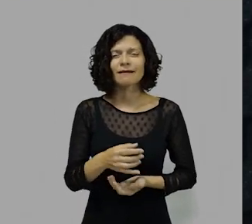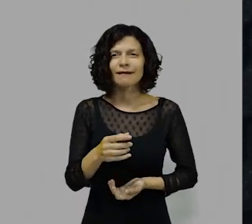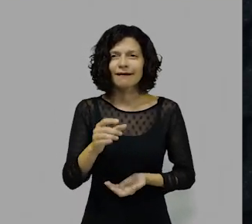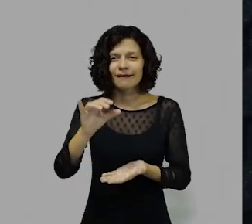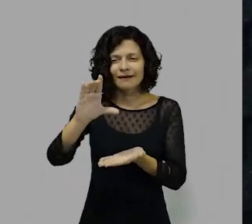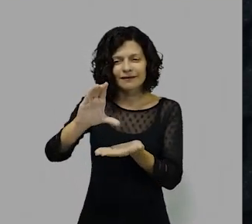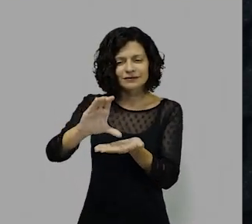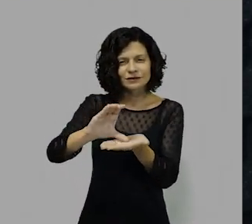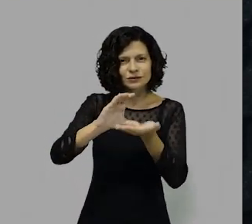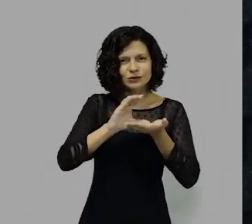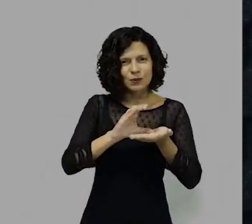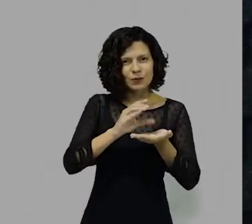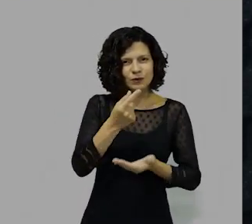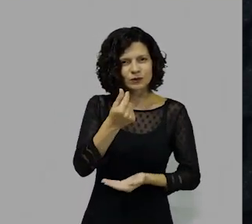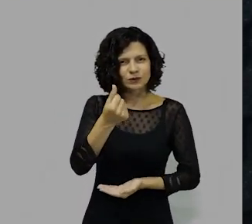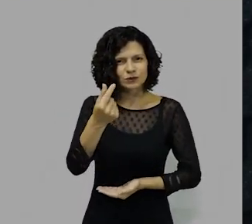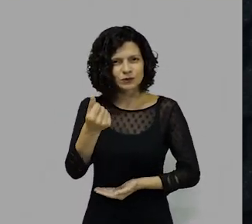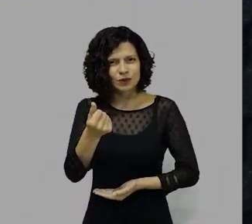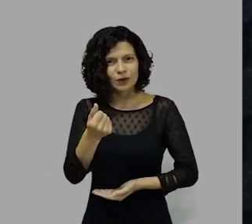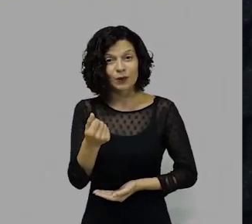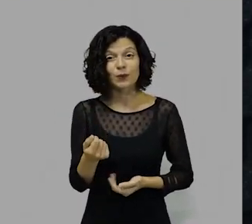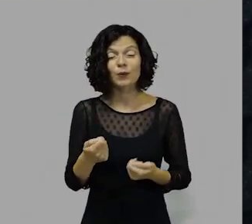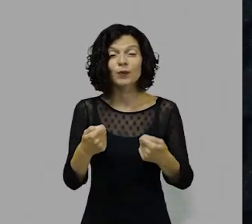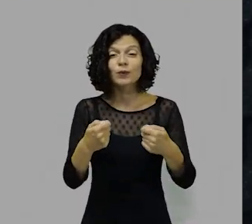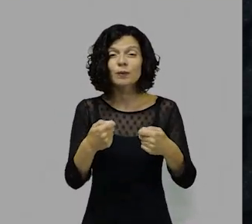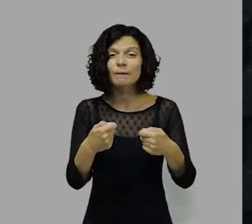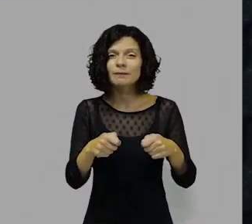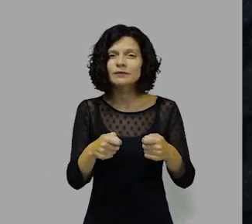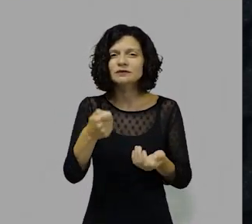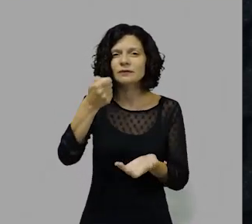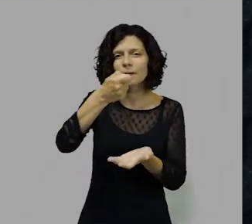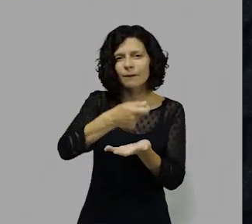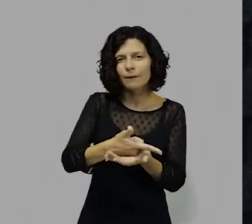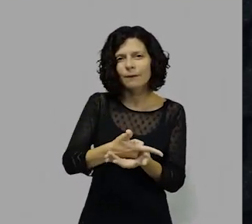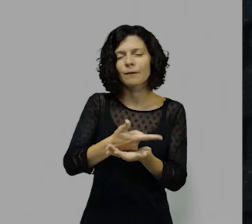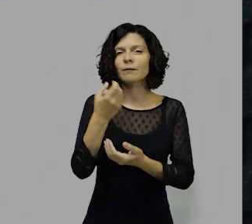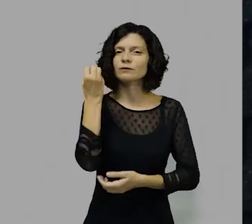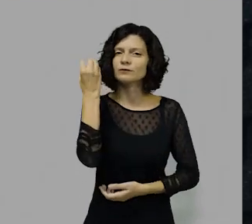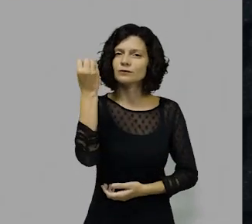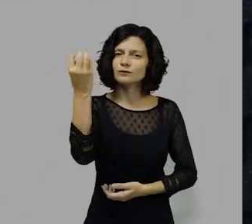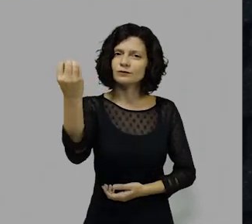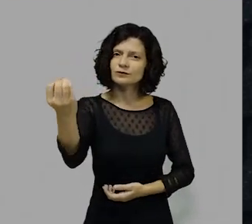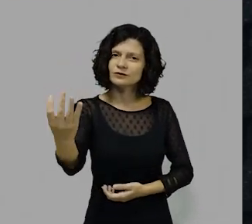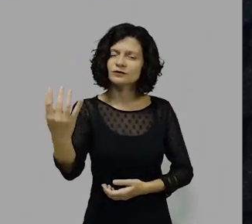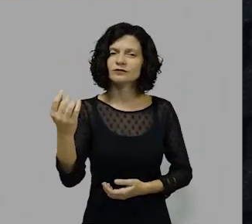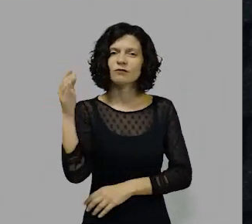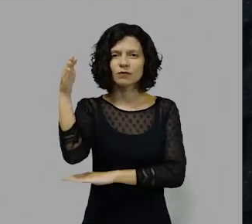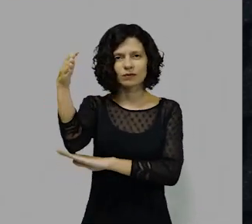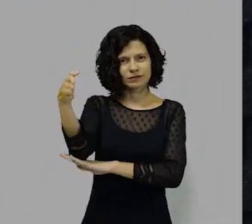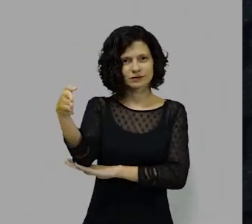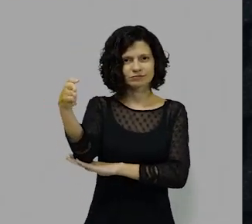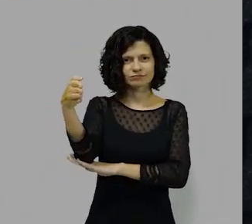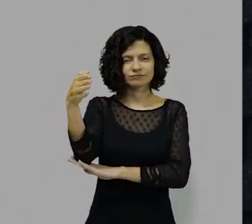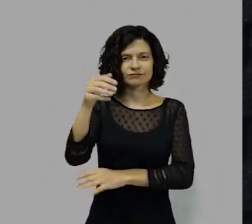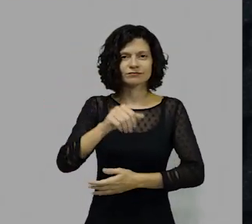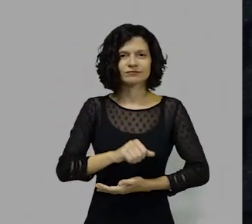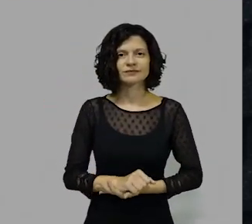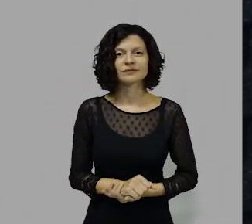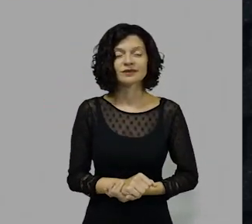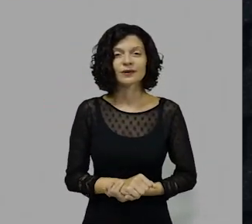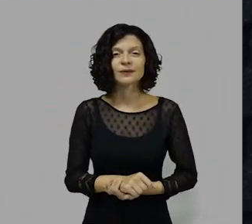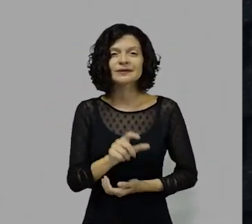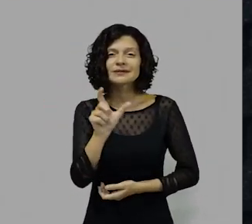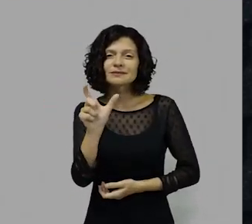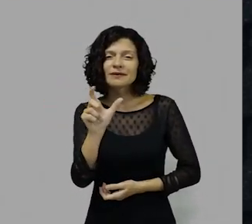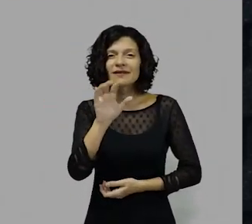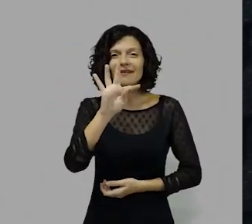dinheiro é para cobrir os custos, tais como viagem e acomodação. Então, tais como é